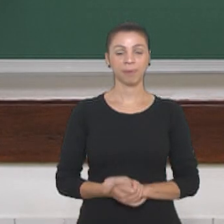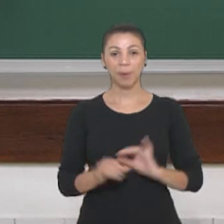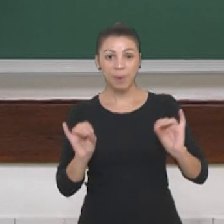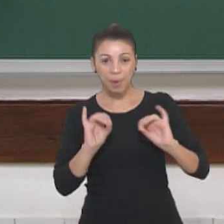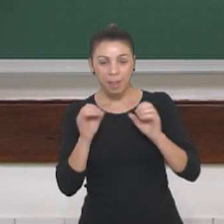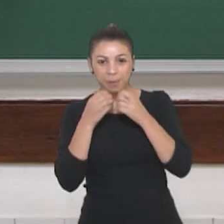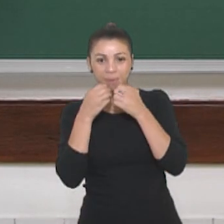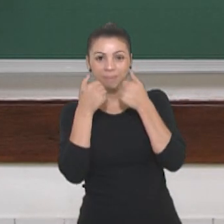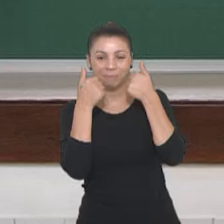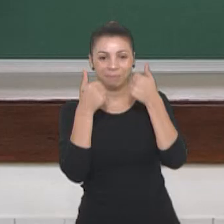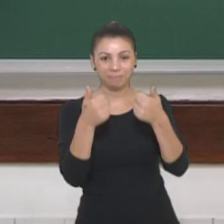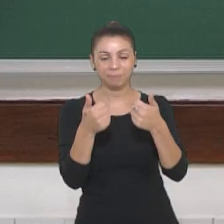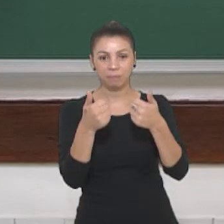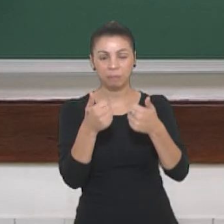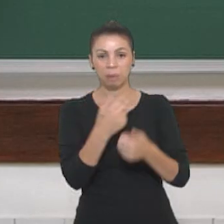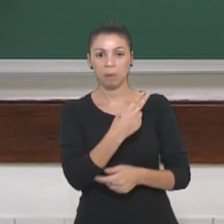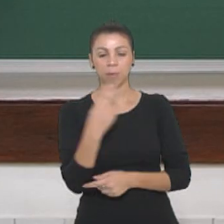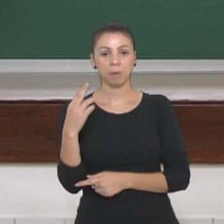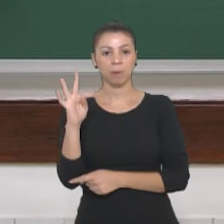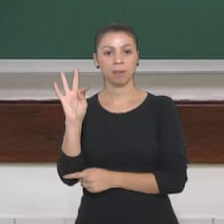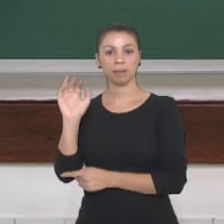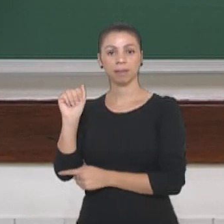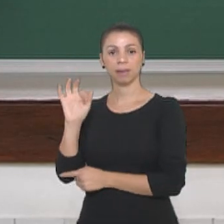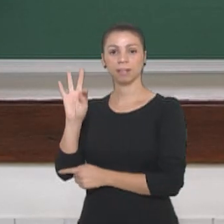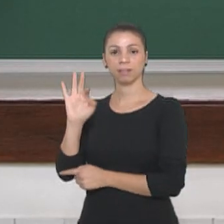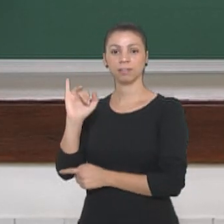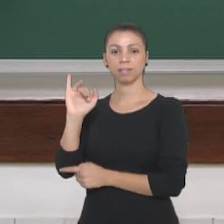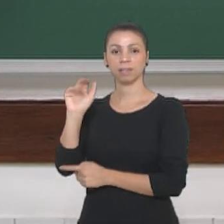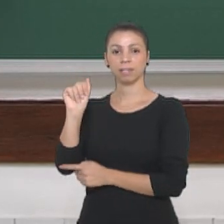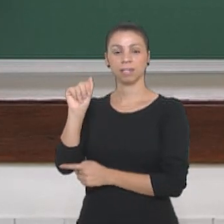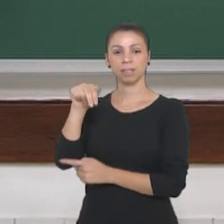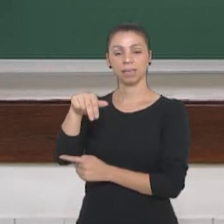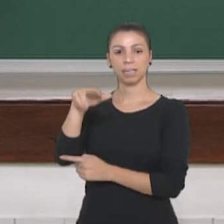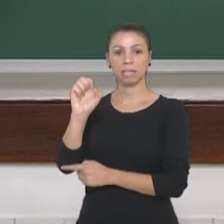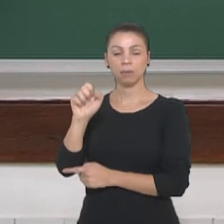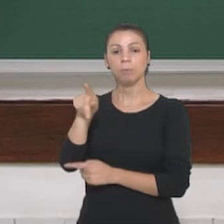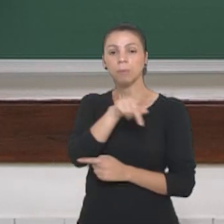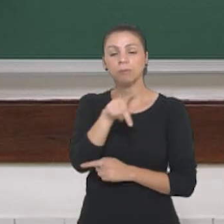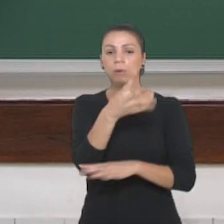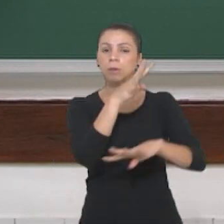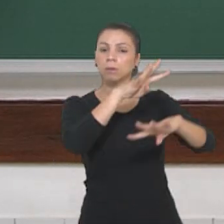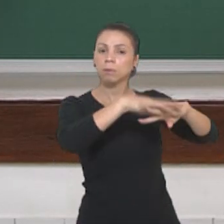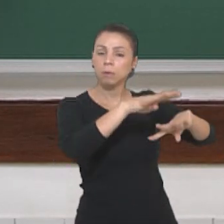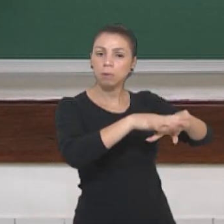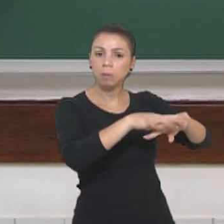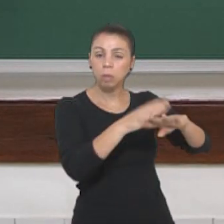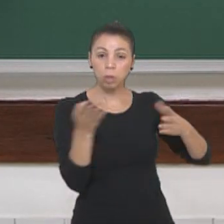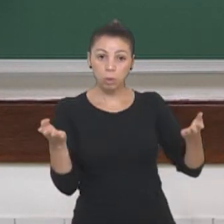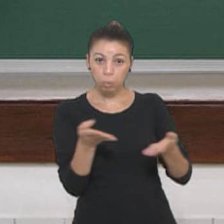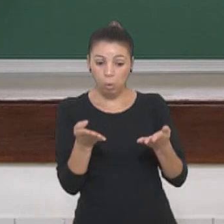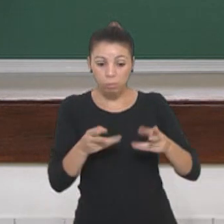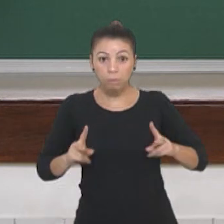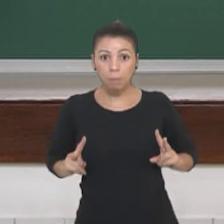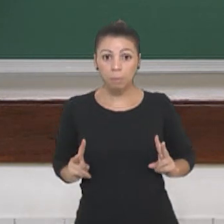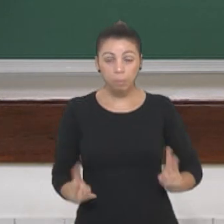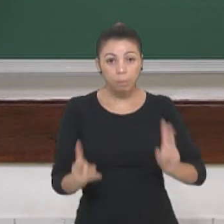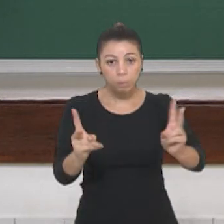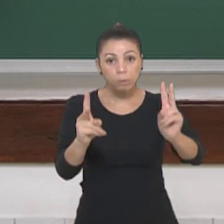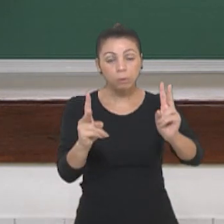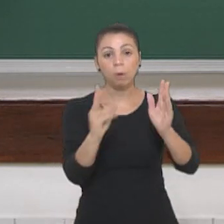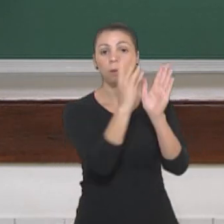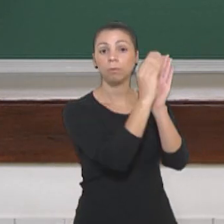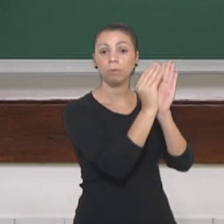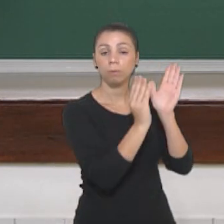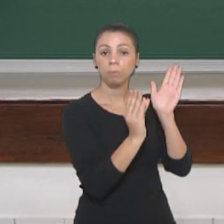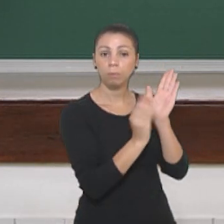Olá, tudo bem? O meu nome é Tatiana, eu sou professora de matemática e nós estamos aqui para dar continuidade ao